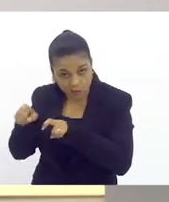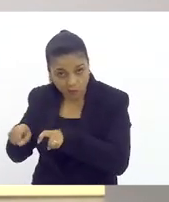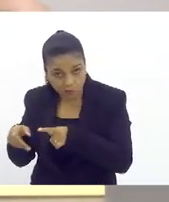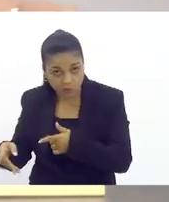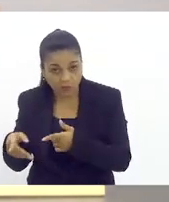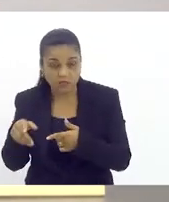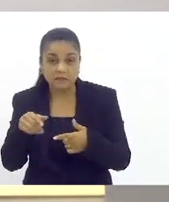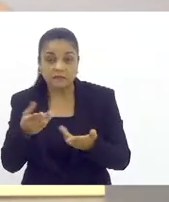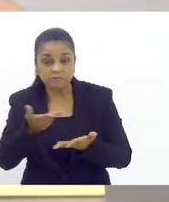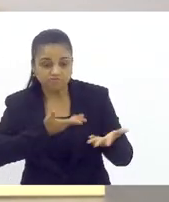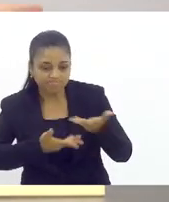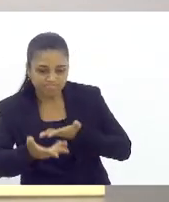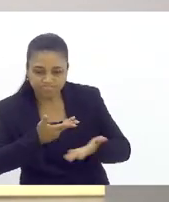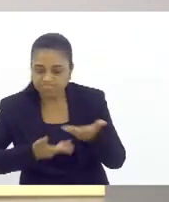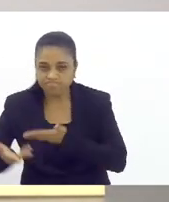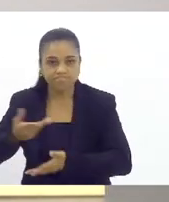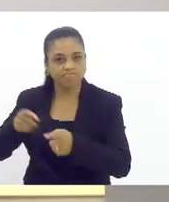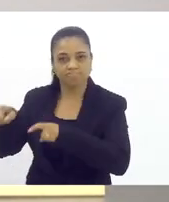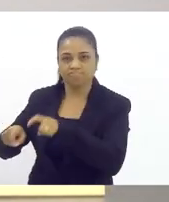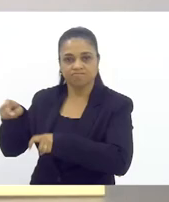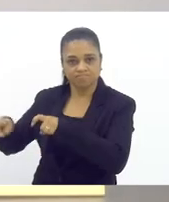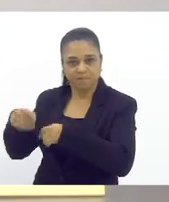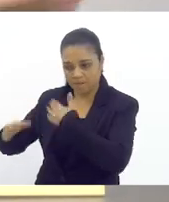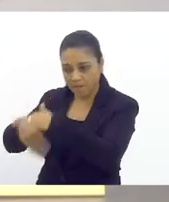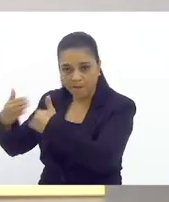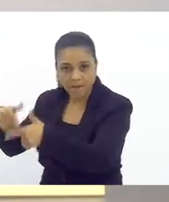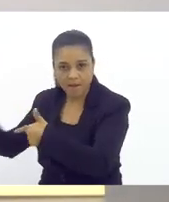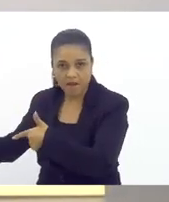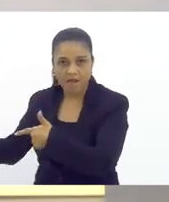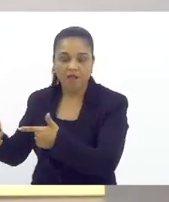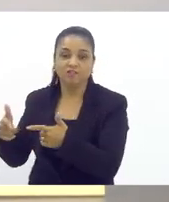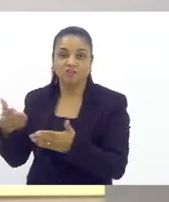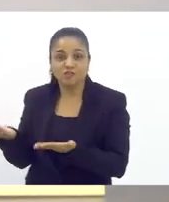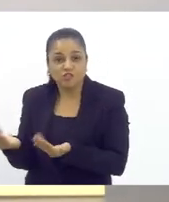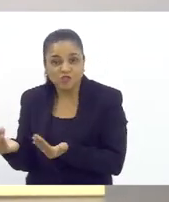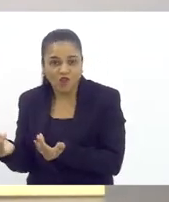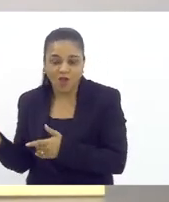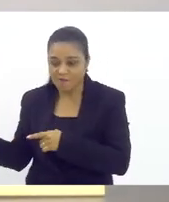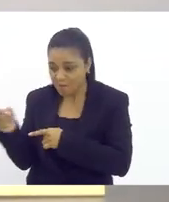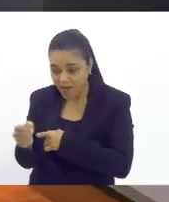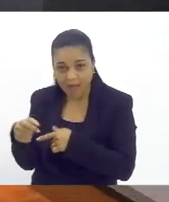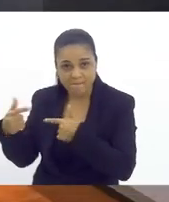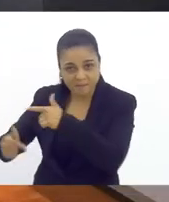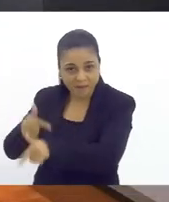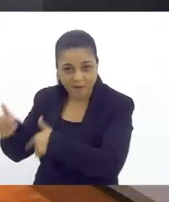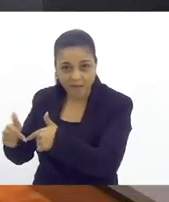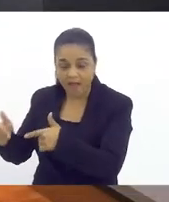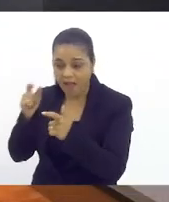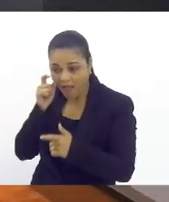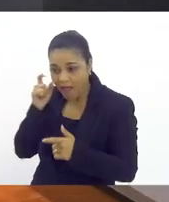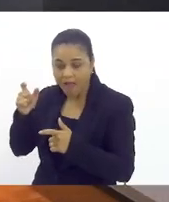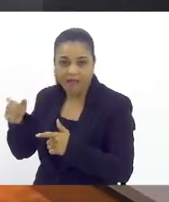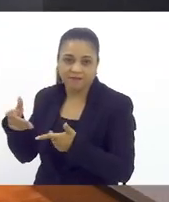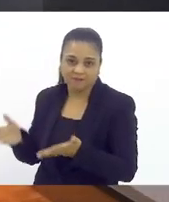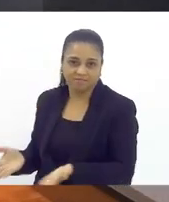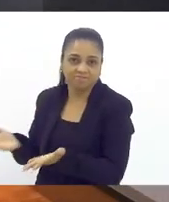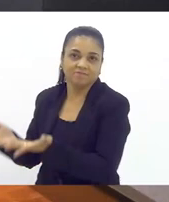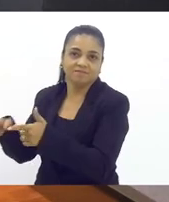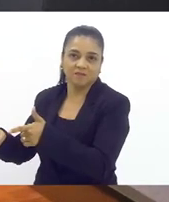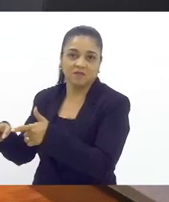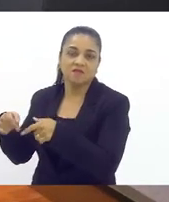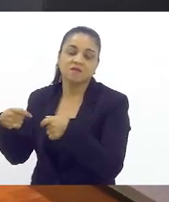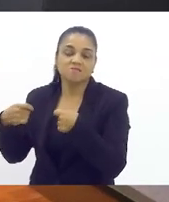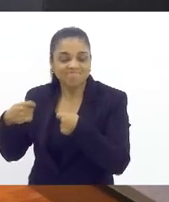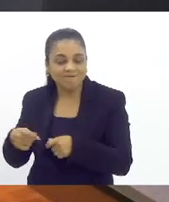dinamizar agricultura conseguir manter a mão de obra jovem ser atrativo essa atividade a gente vai ter um desafio também na